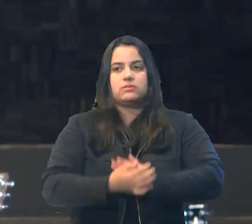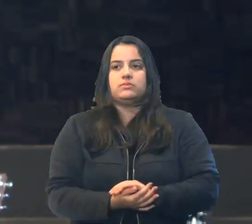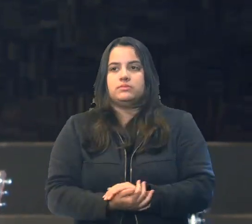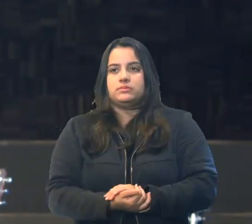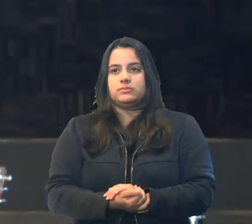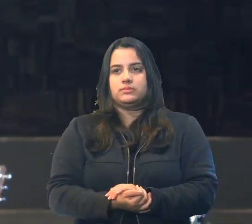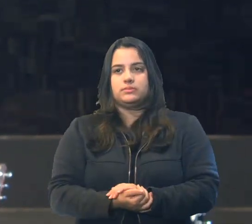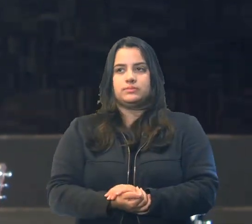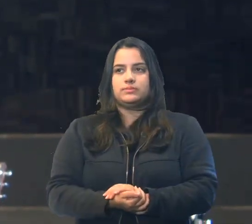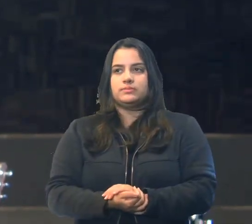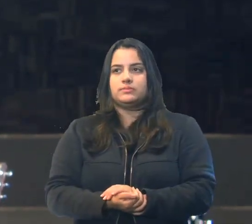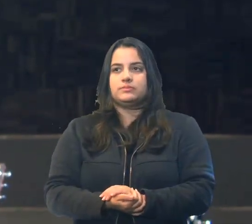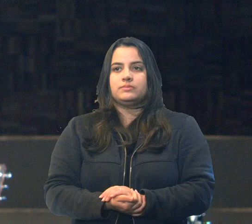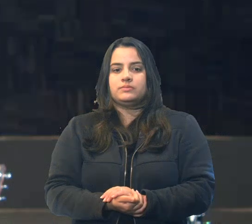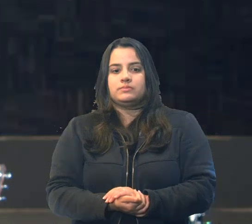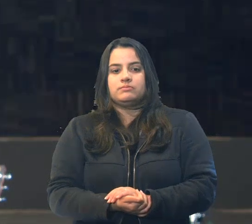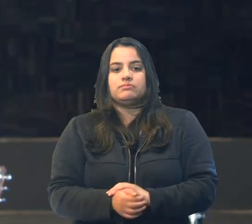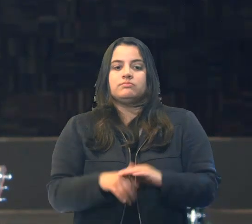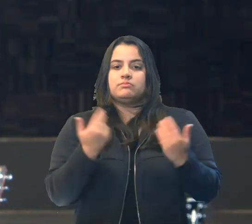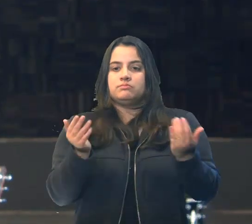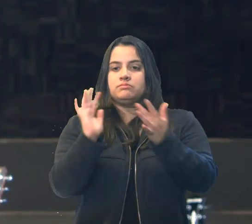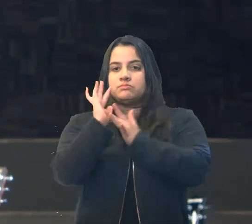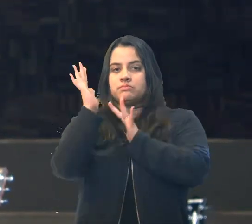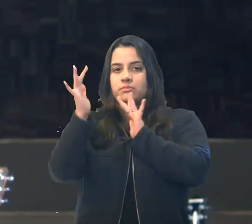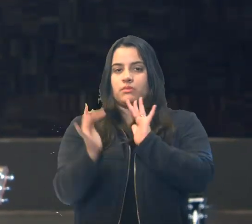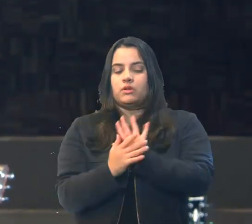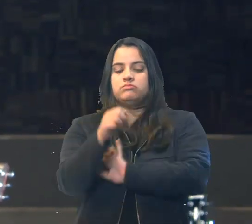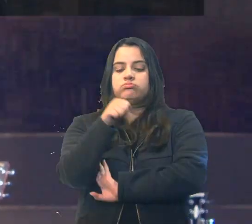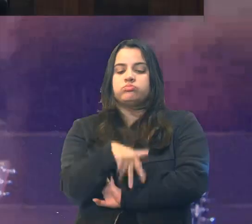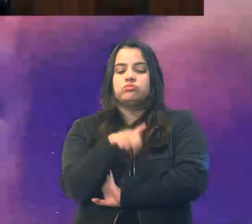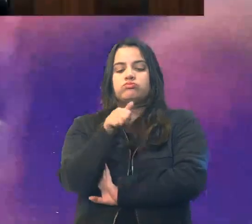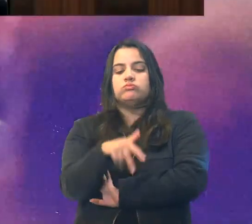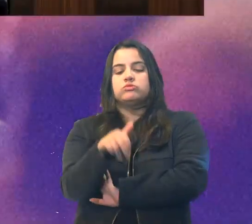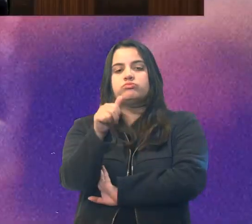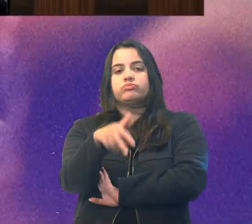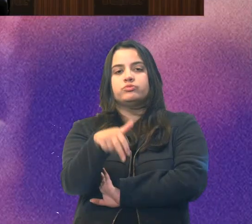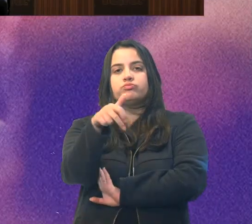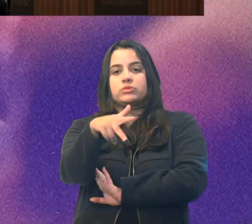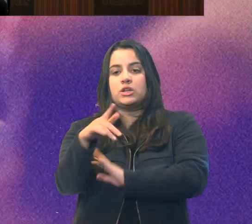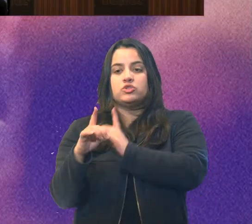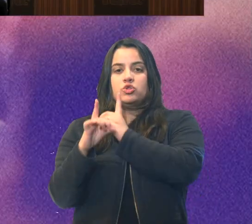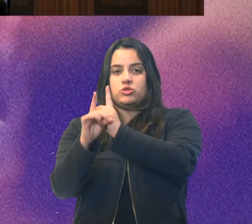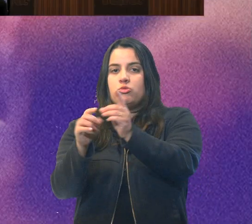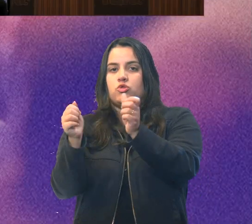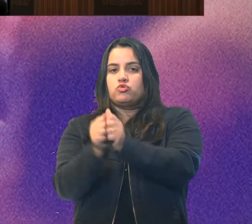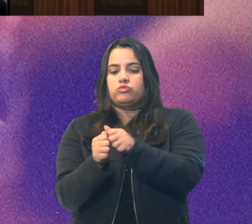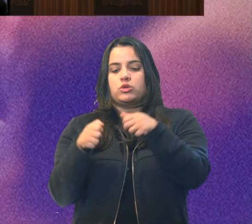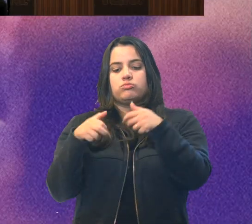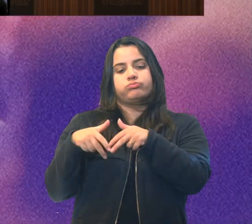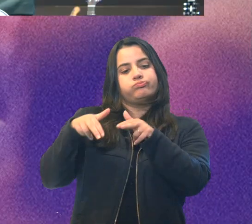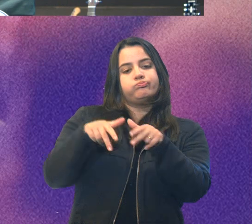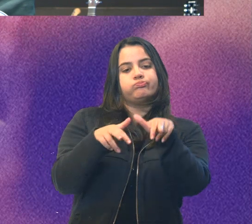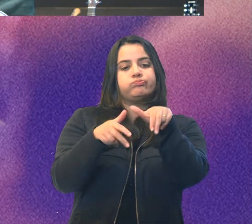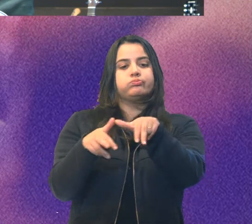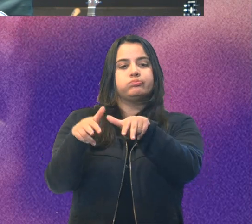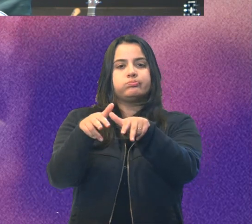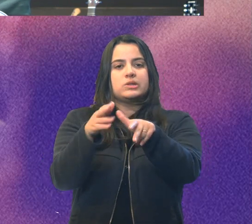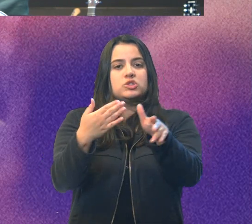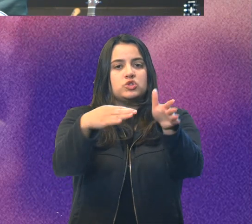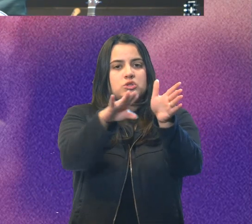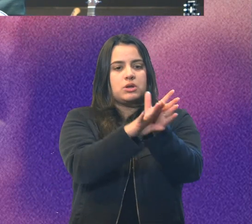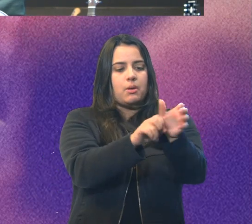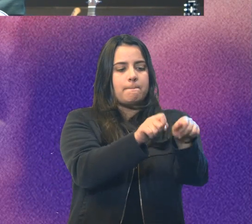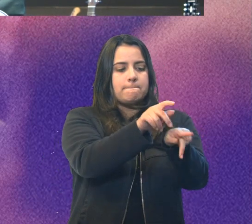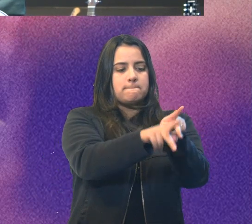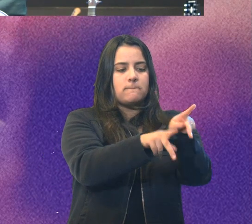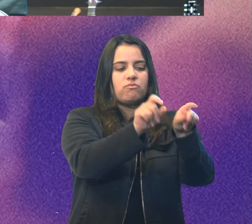Deus. Caminhando Jesus e os seus discípulos chegaram a um povoado onde certa mulher chamada